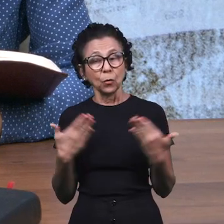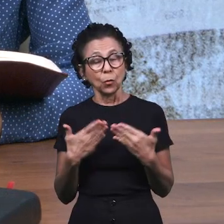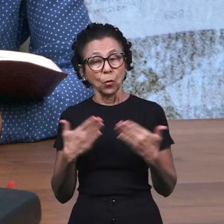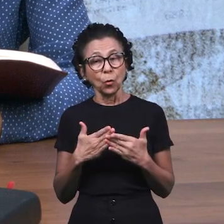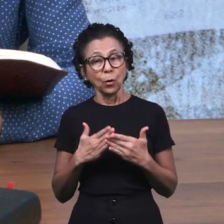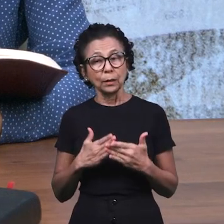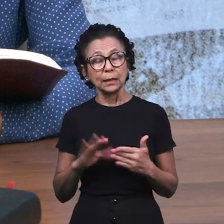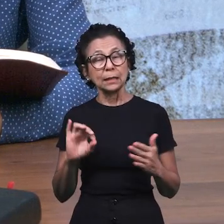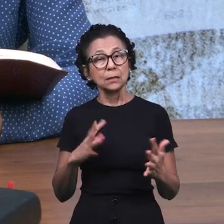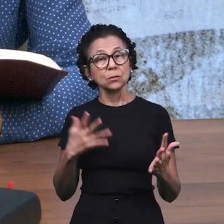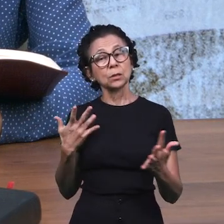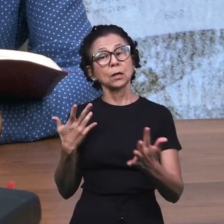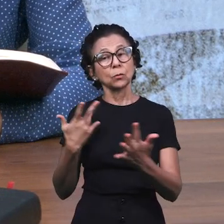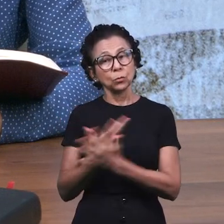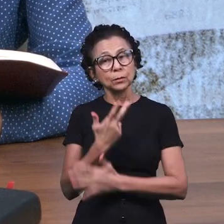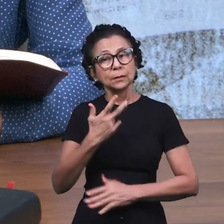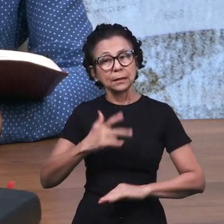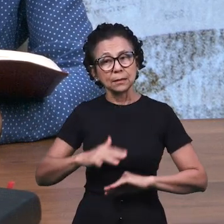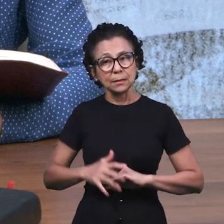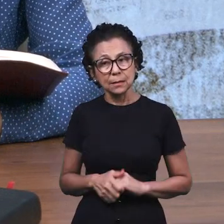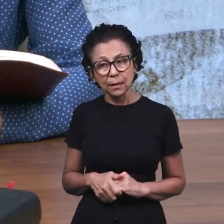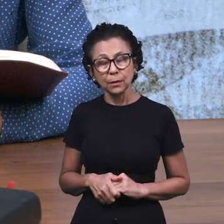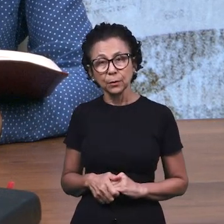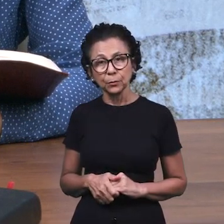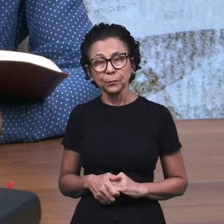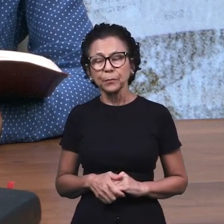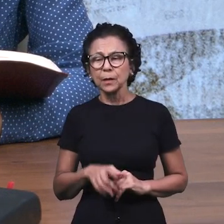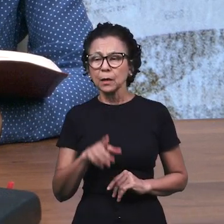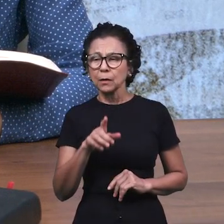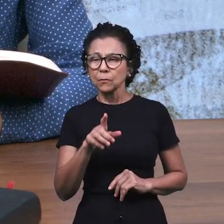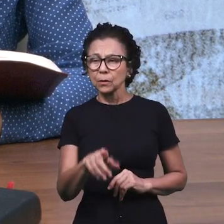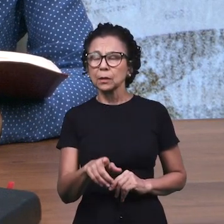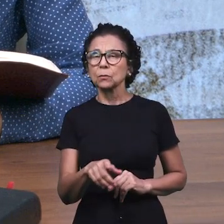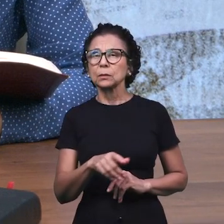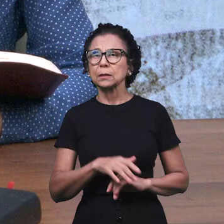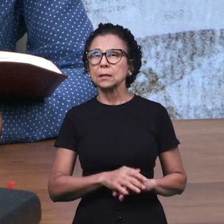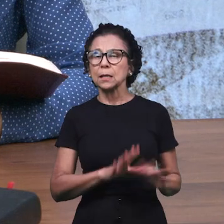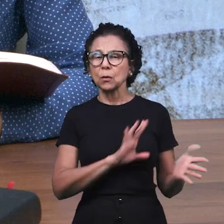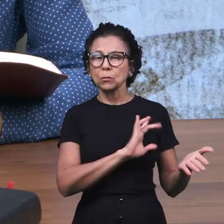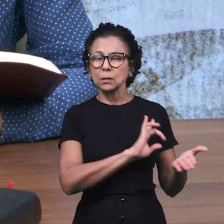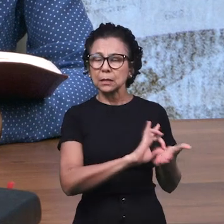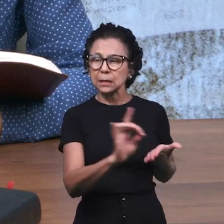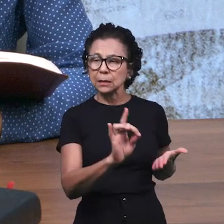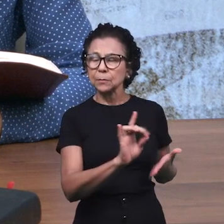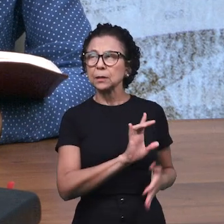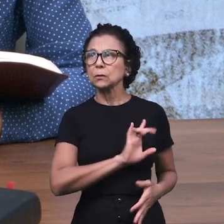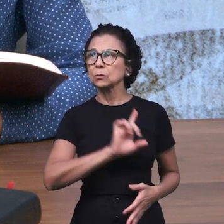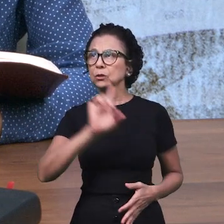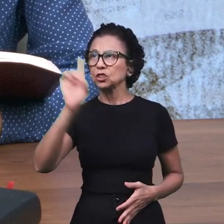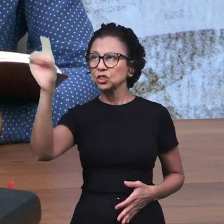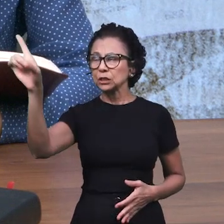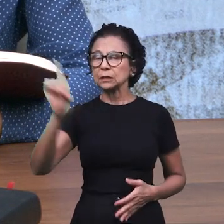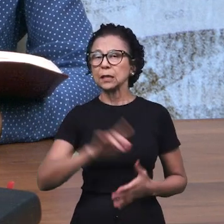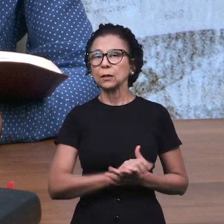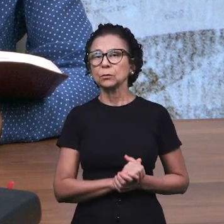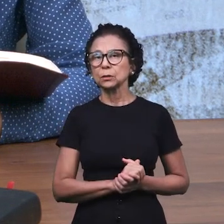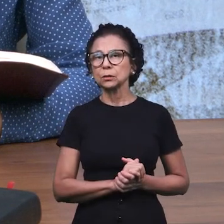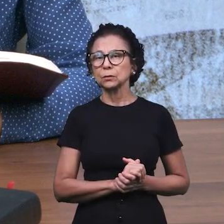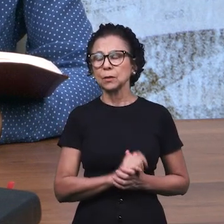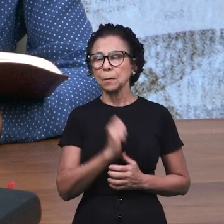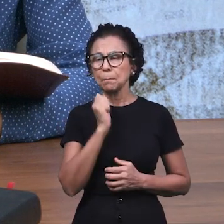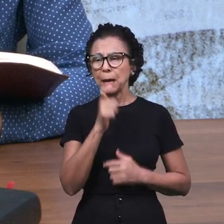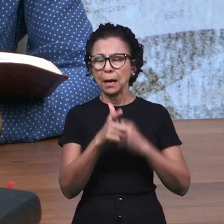a que os inimigos do Senhor blasfemem, também o filho que te nasceu certamente